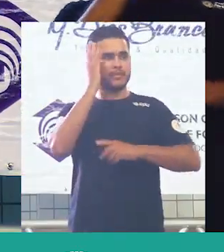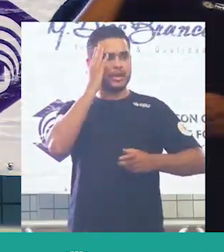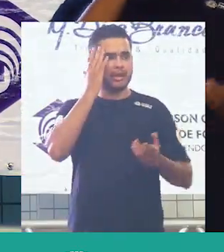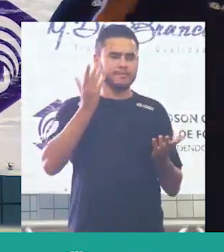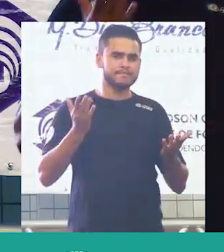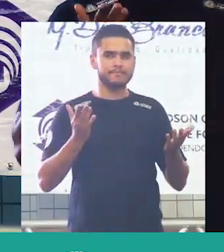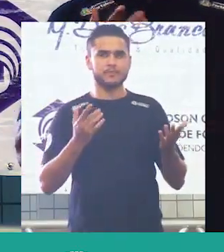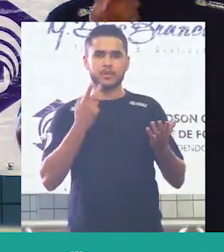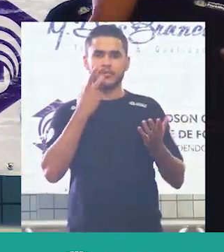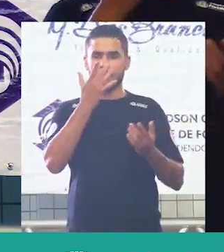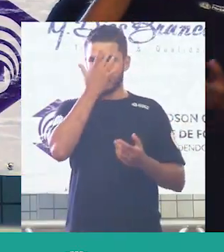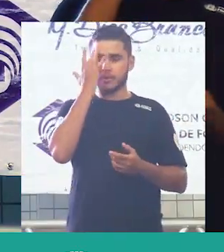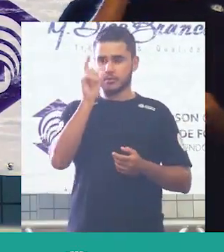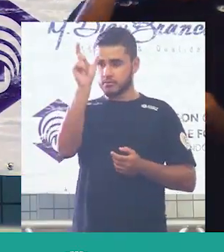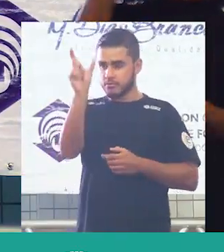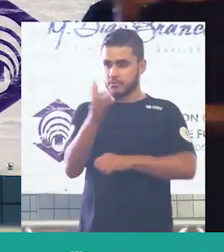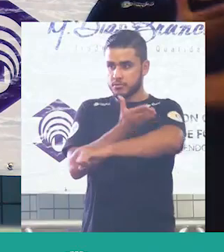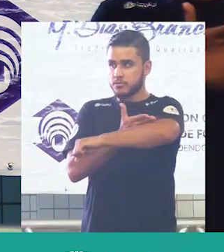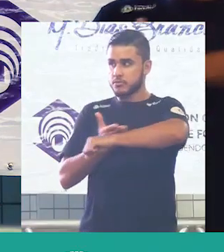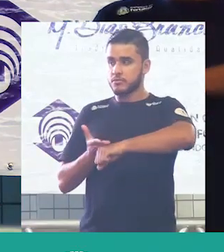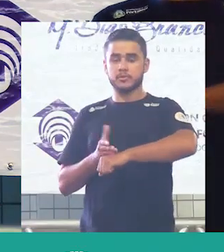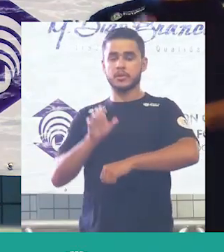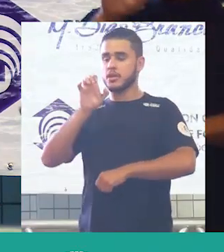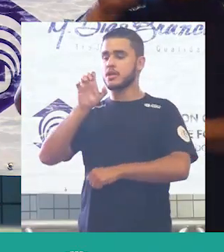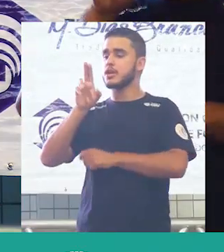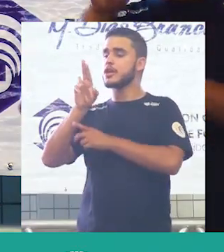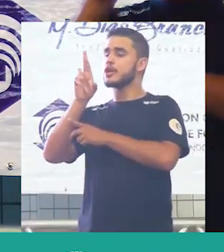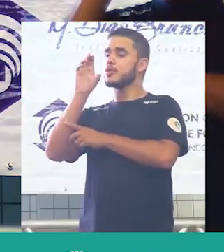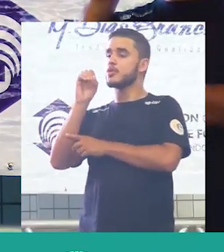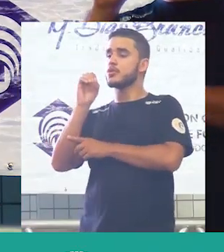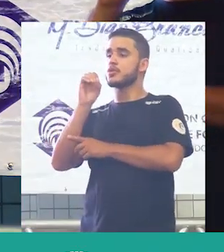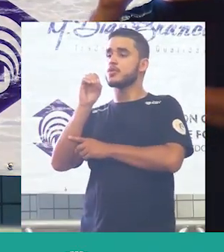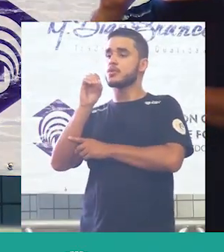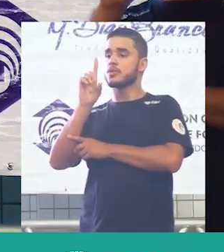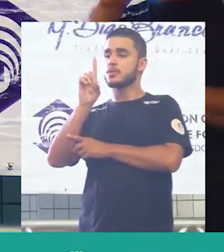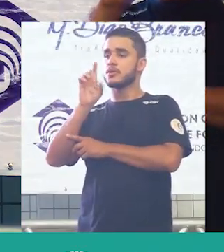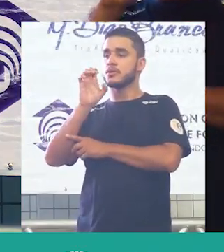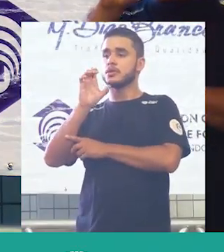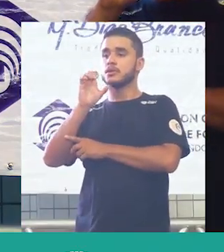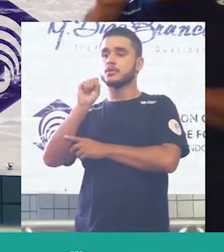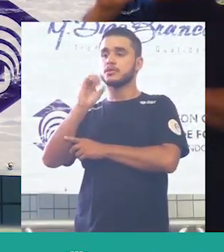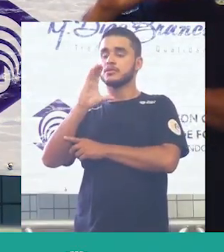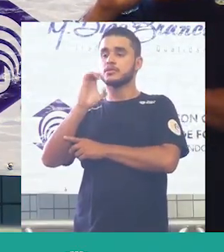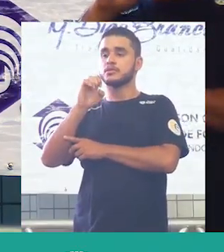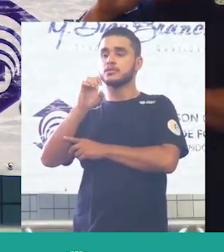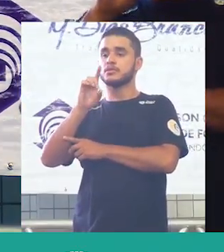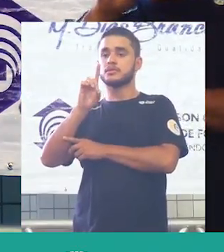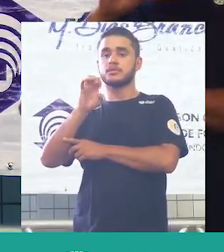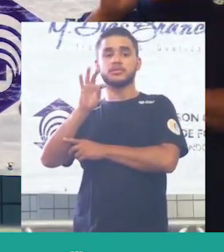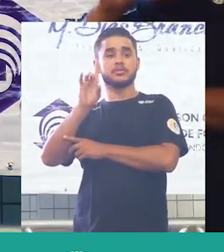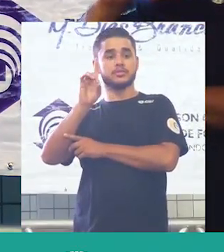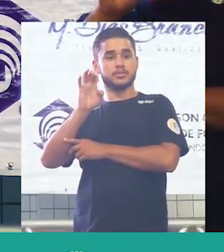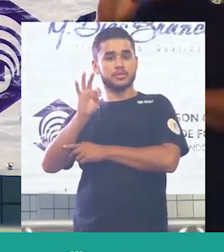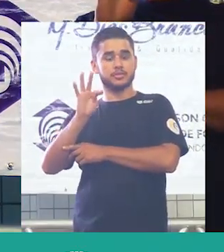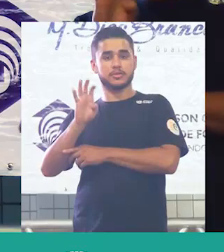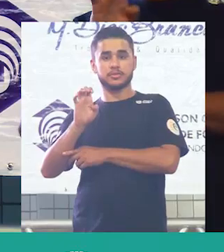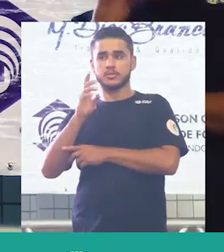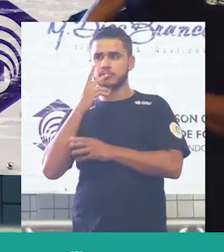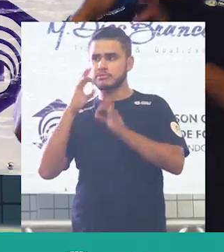né? Tu chama o cara de eurodescendente? Ah, tá certo, era só para tirar essa dúvida aqui,